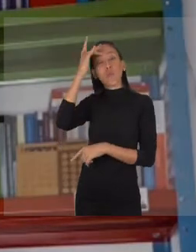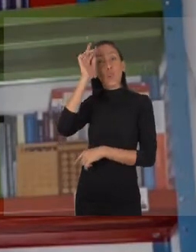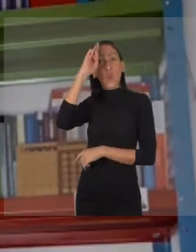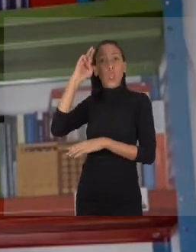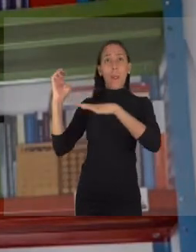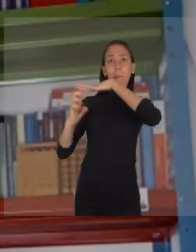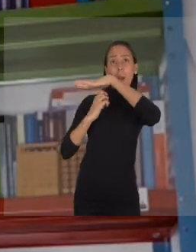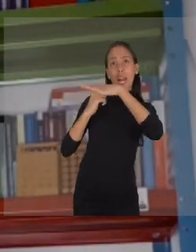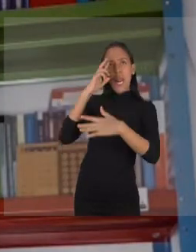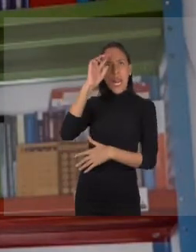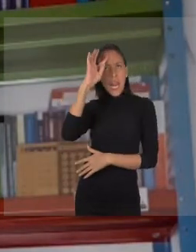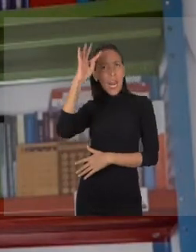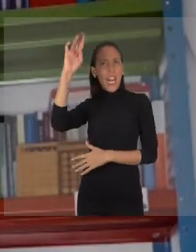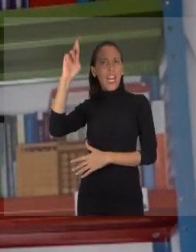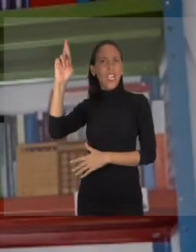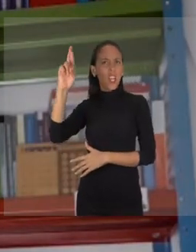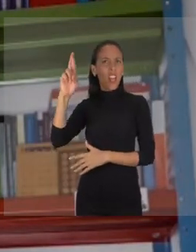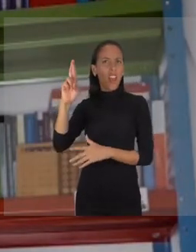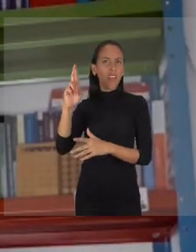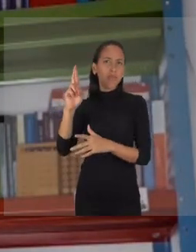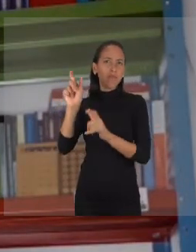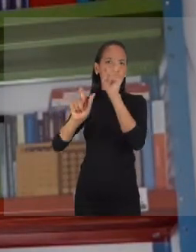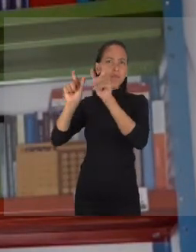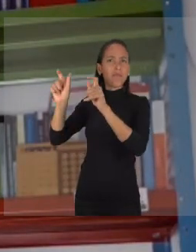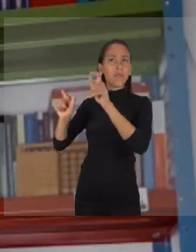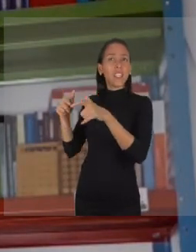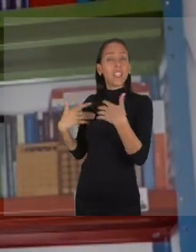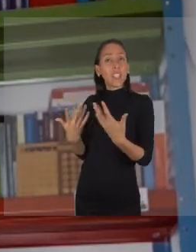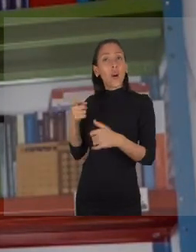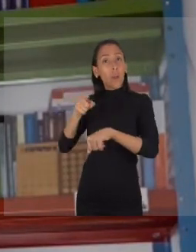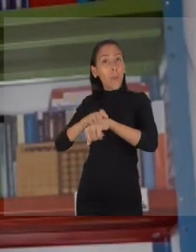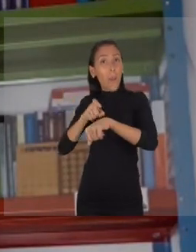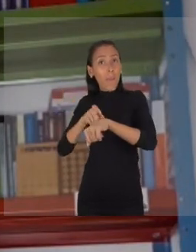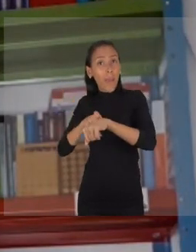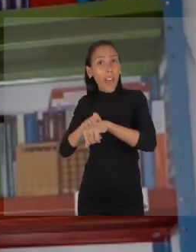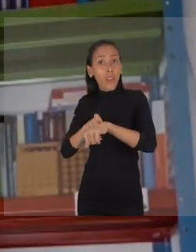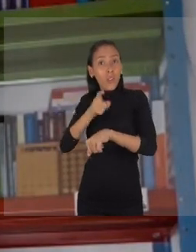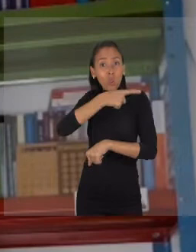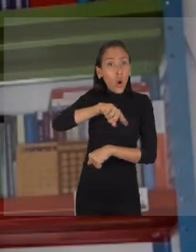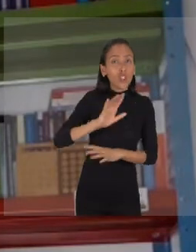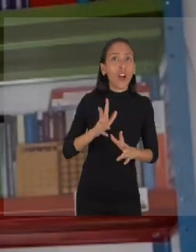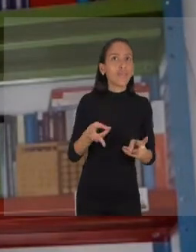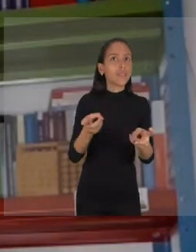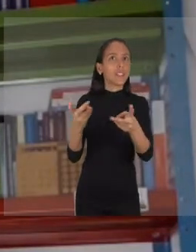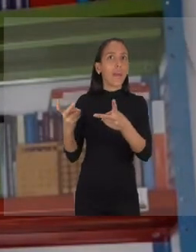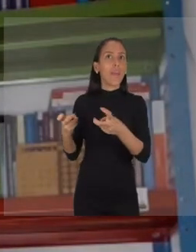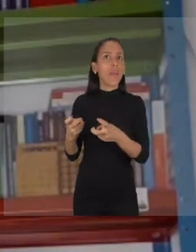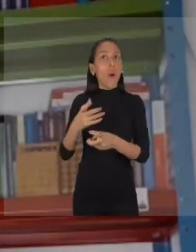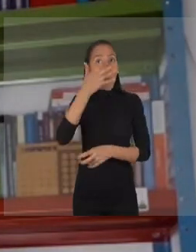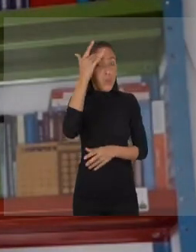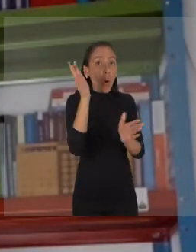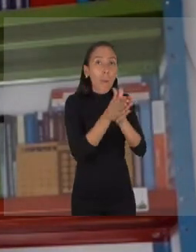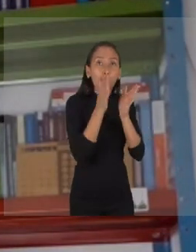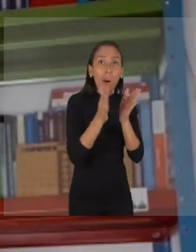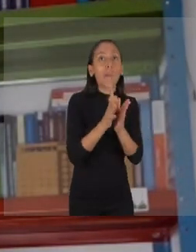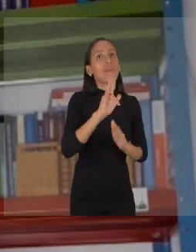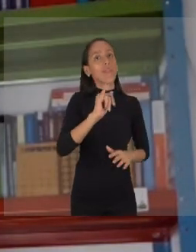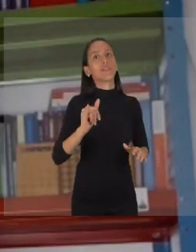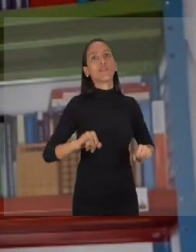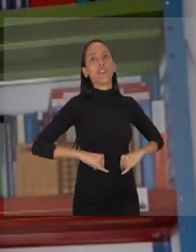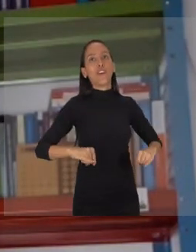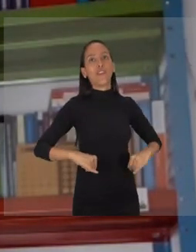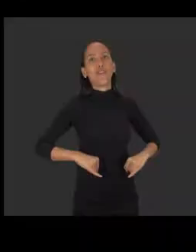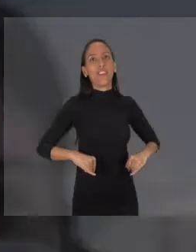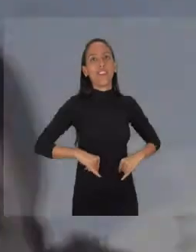empresários. Bem, naquele momento, eu já tinha total certeza de que as populações vulneráveis iriam sofrer. E o desenrolar da pandemia veio